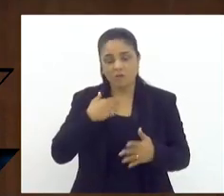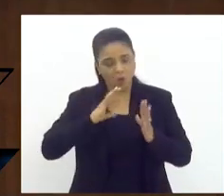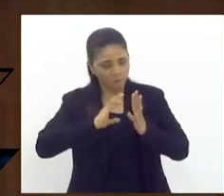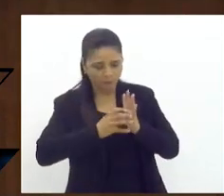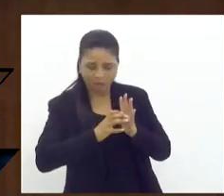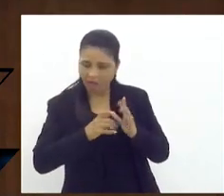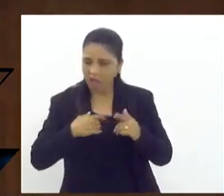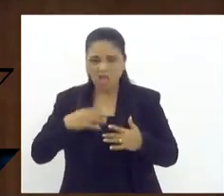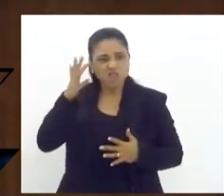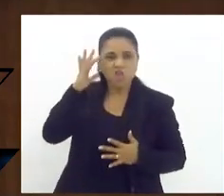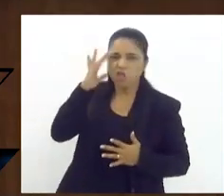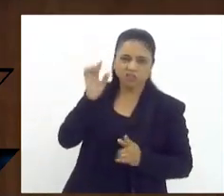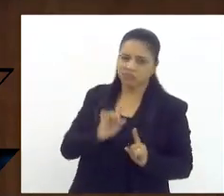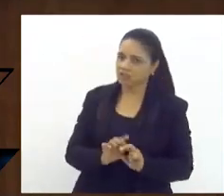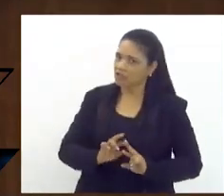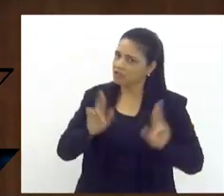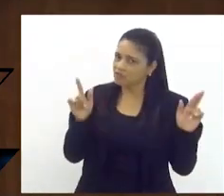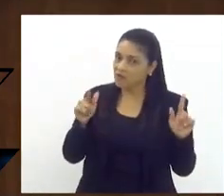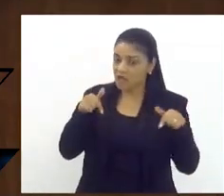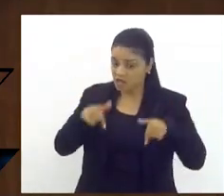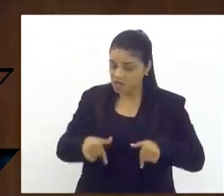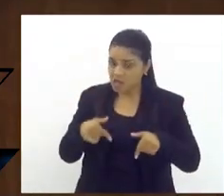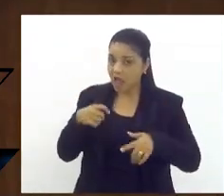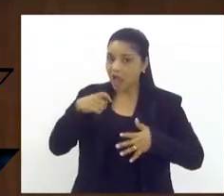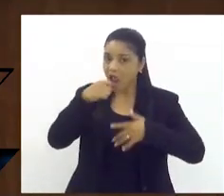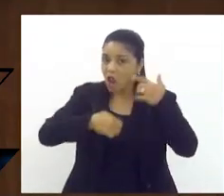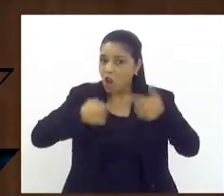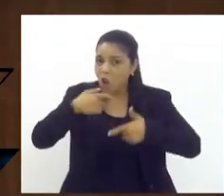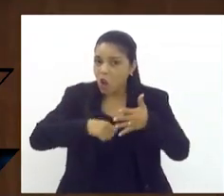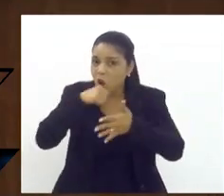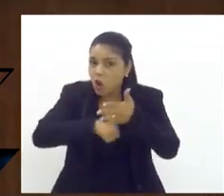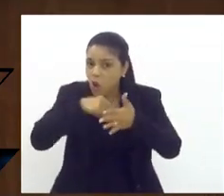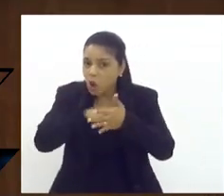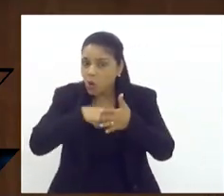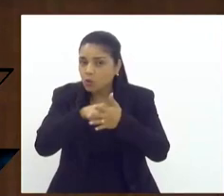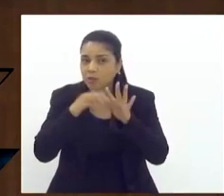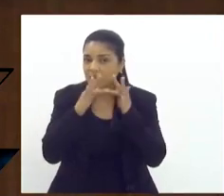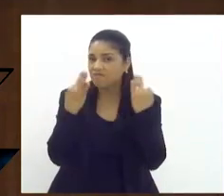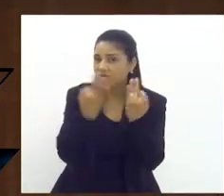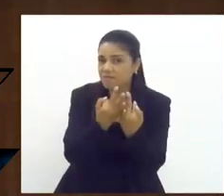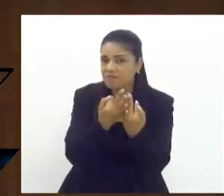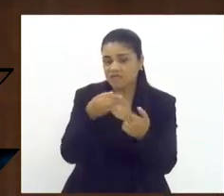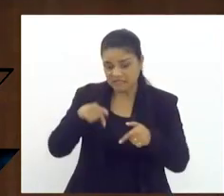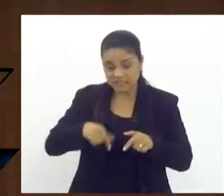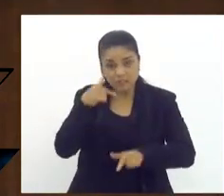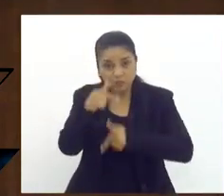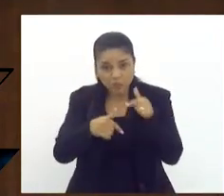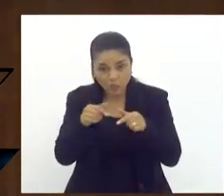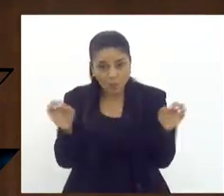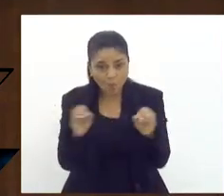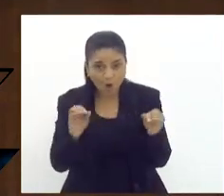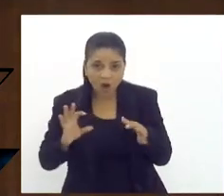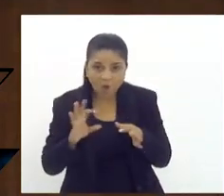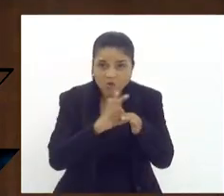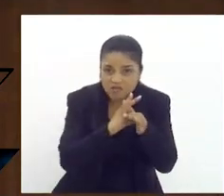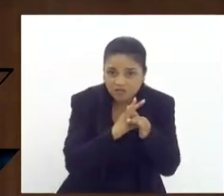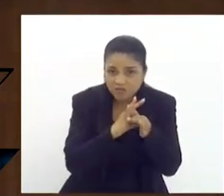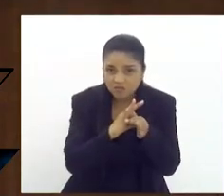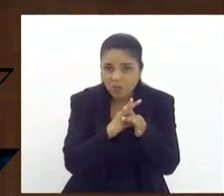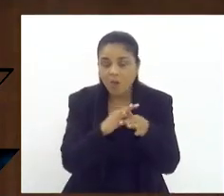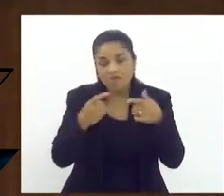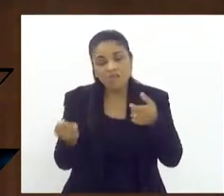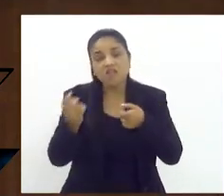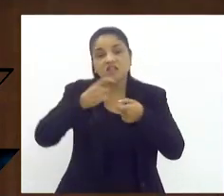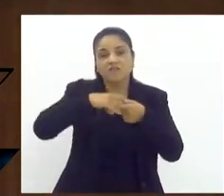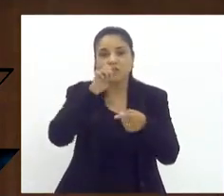na ideologia não isso aqui é briga Pelas nossas família porque se a gente não trabalhar aqui Unido para que a gente devolva o